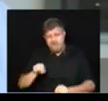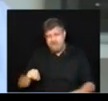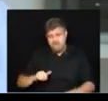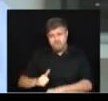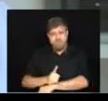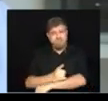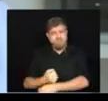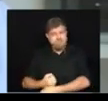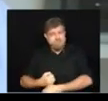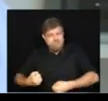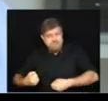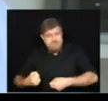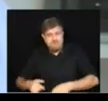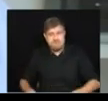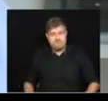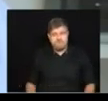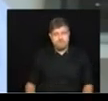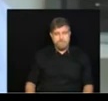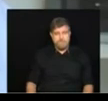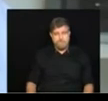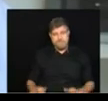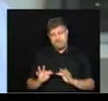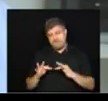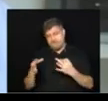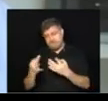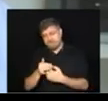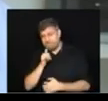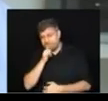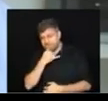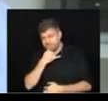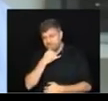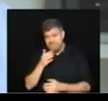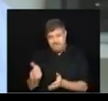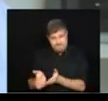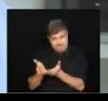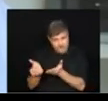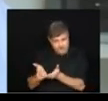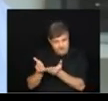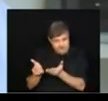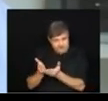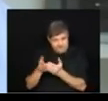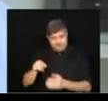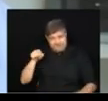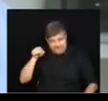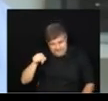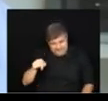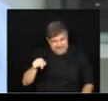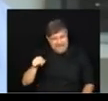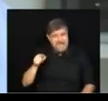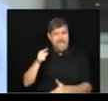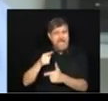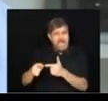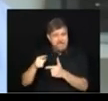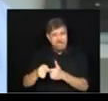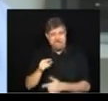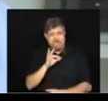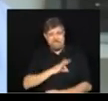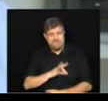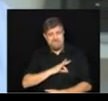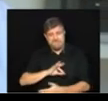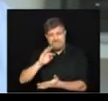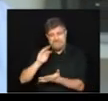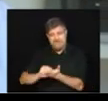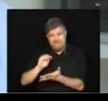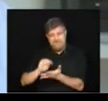Para aquelas famílias que, infelizmente, menos favorecidas, ali a questão da baixa renda, a falta